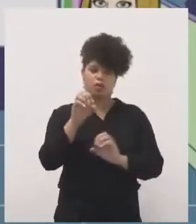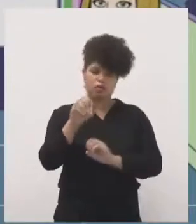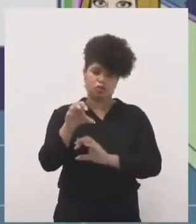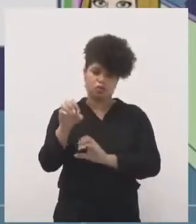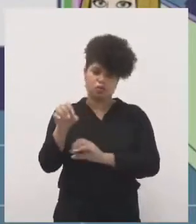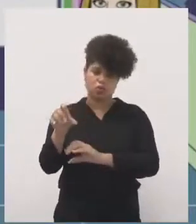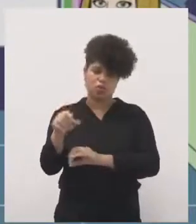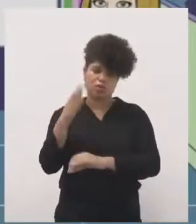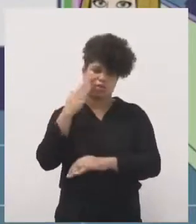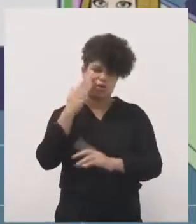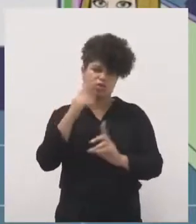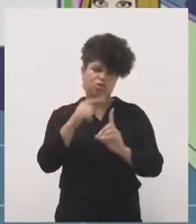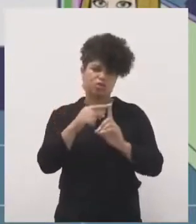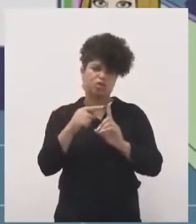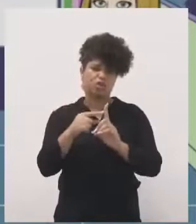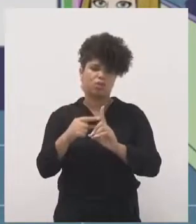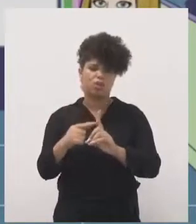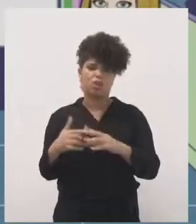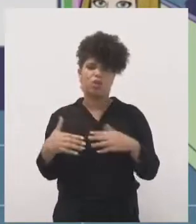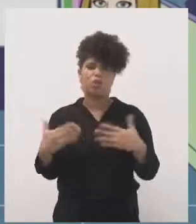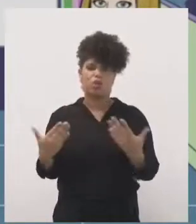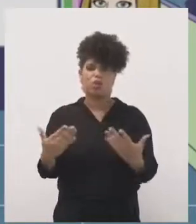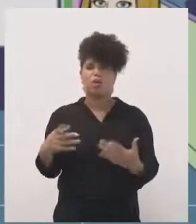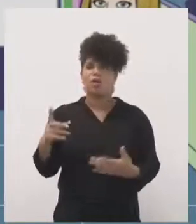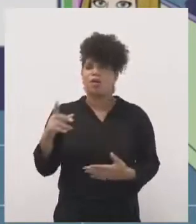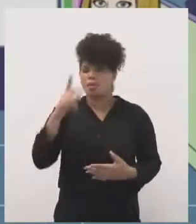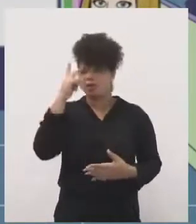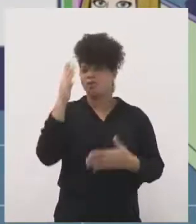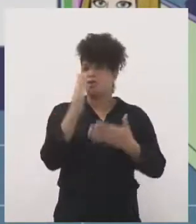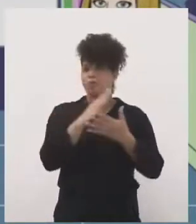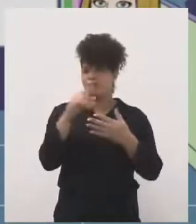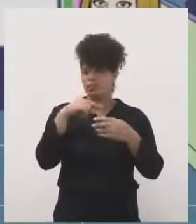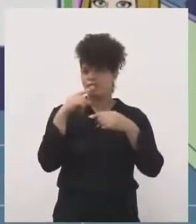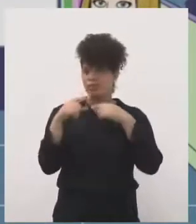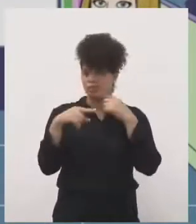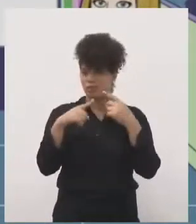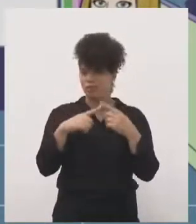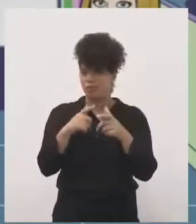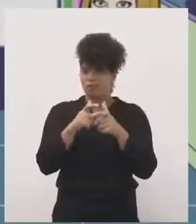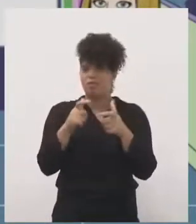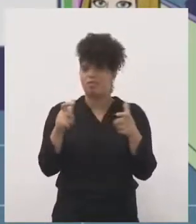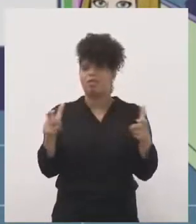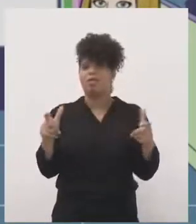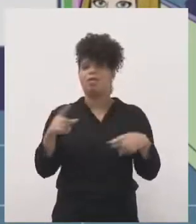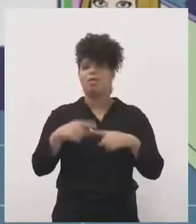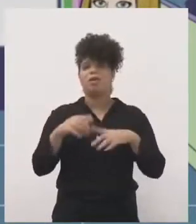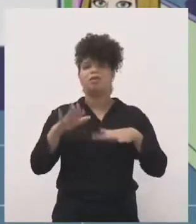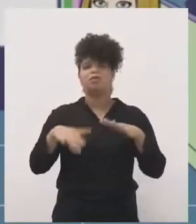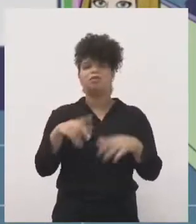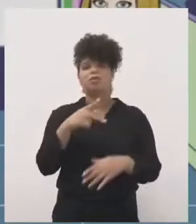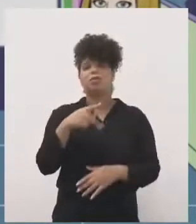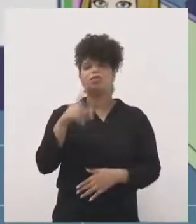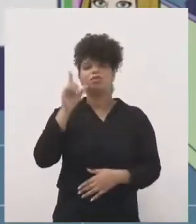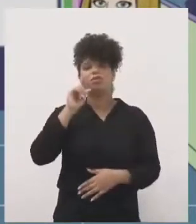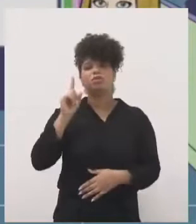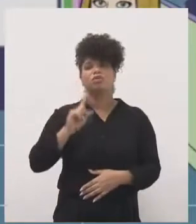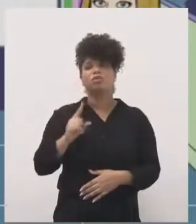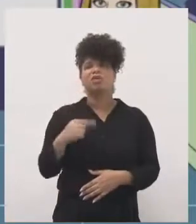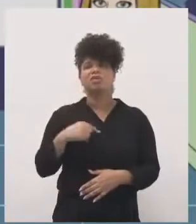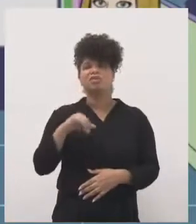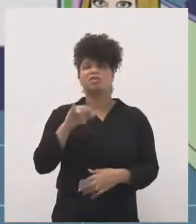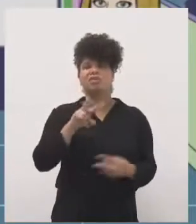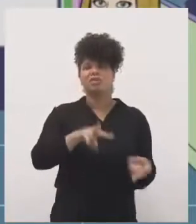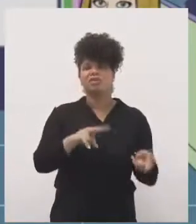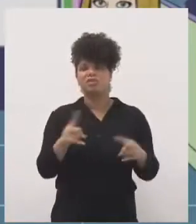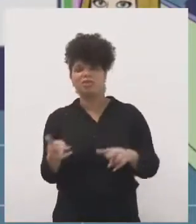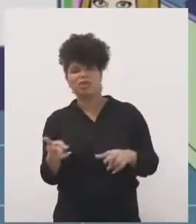tipo de conta que você tem, porque essa é uma outra dúvida muito grande. Às vezes o professor não sabe se migrou a conta, se não